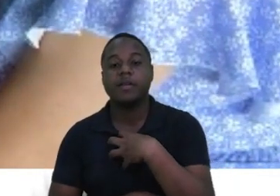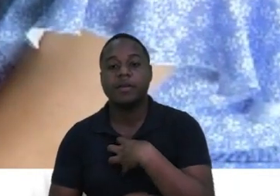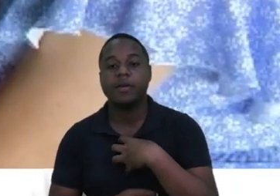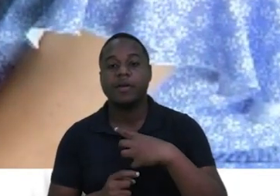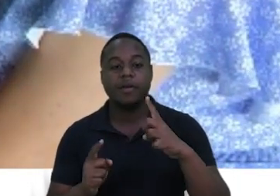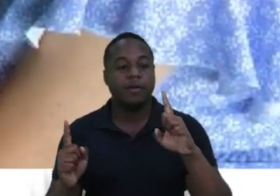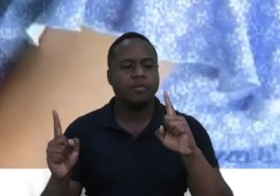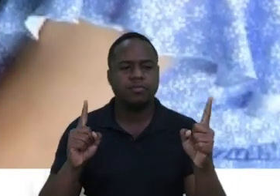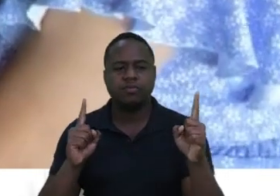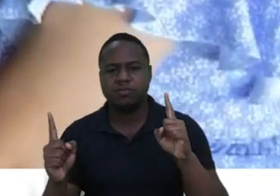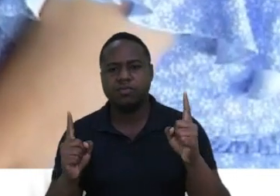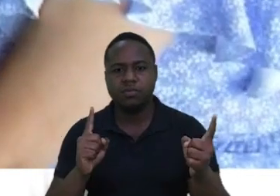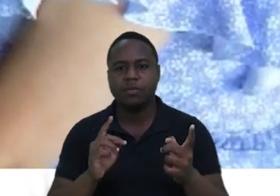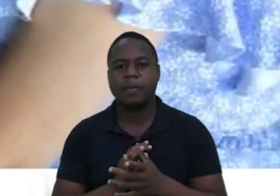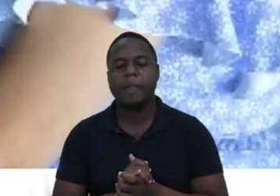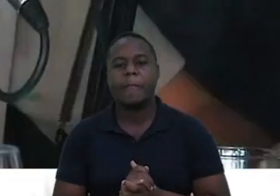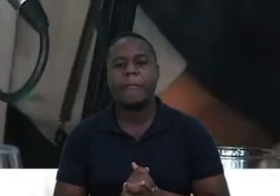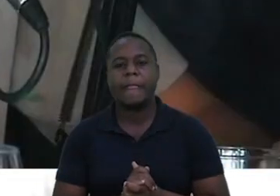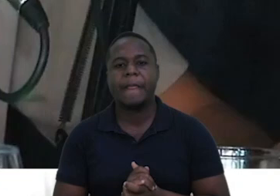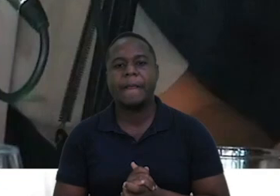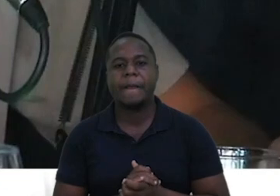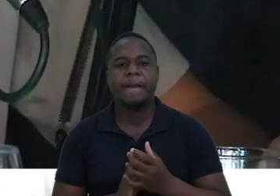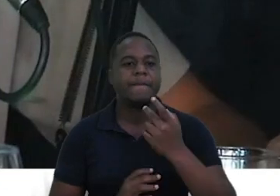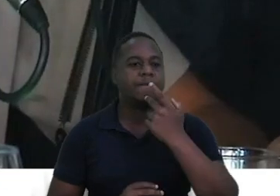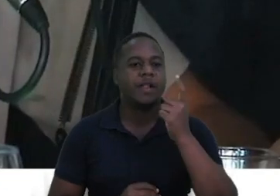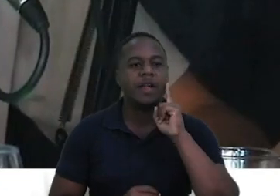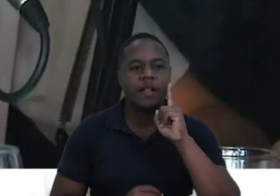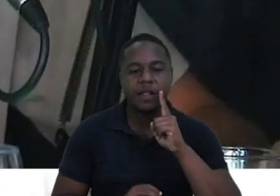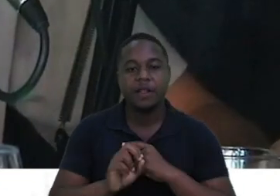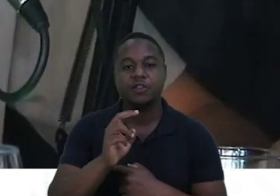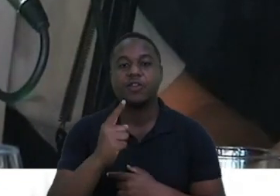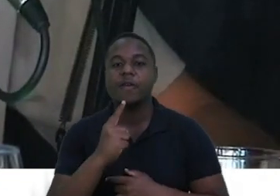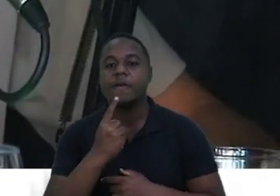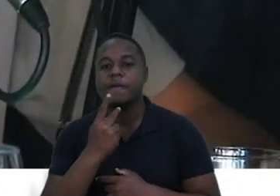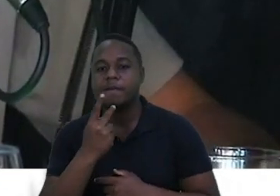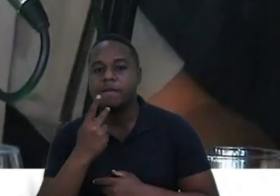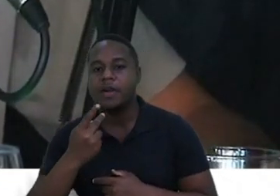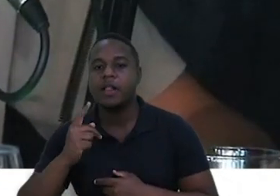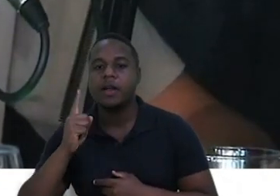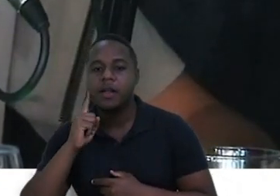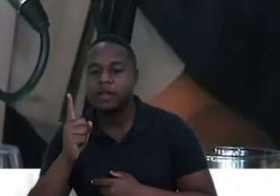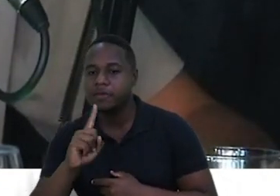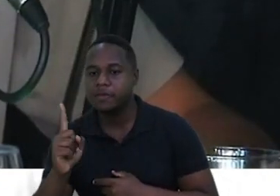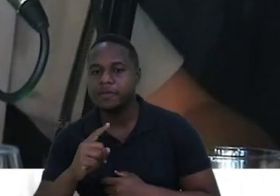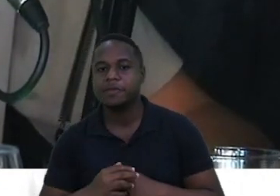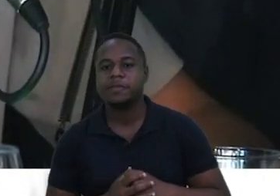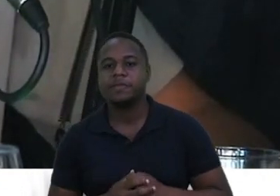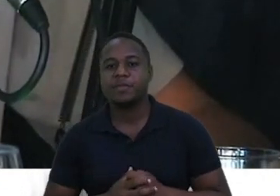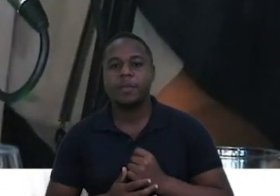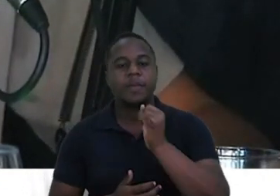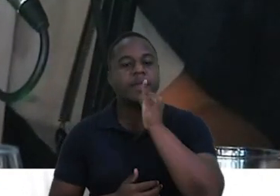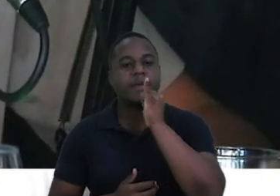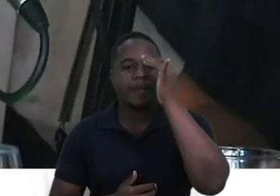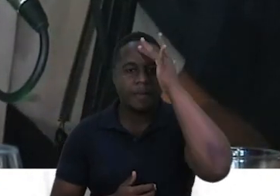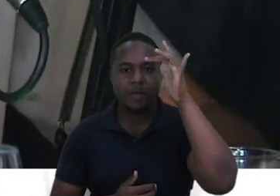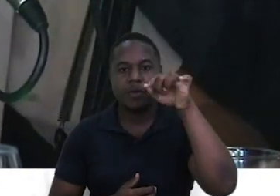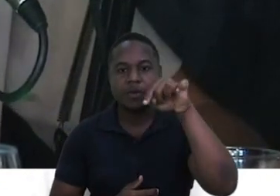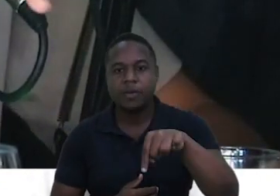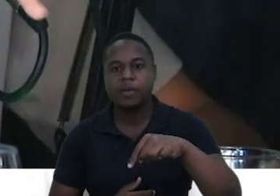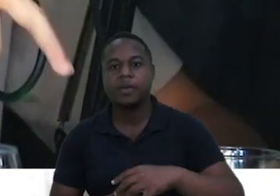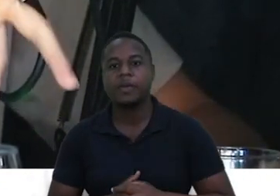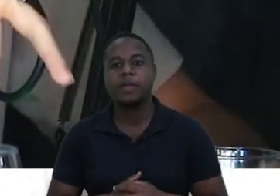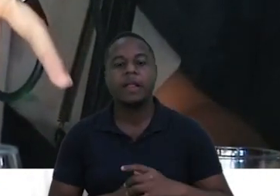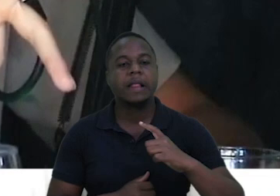dois lados, assim, que você falou sobre o falar inglês e não falar, né? A depender do lugar ou das pessoas, já tem mais